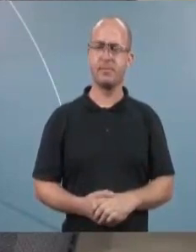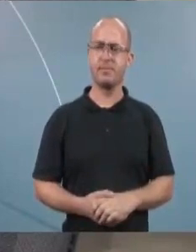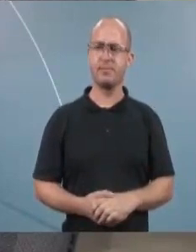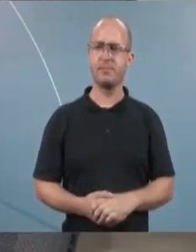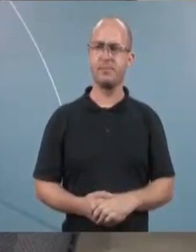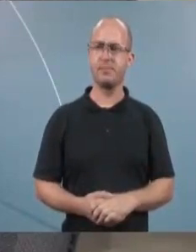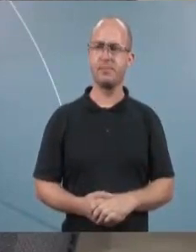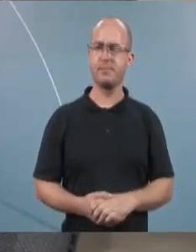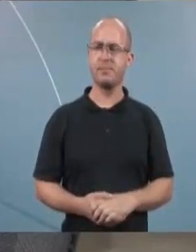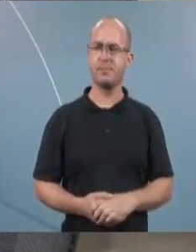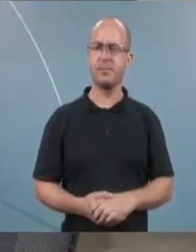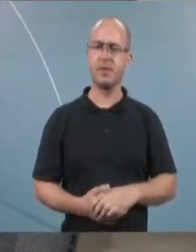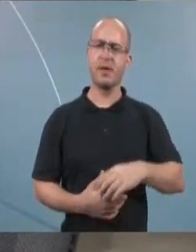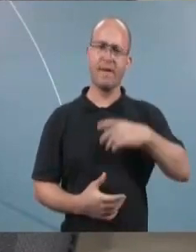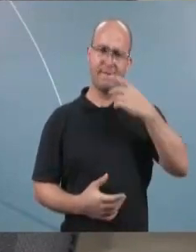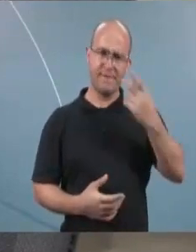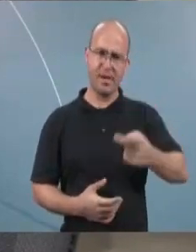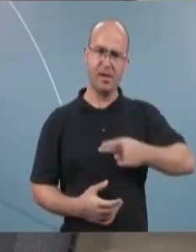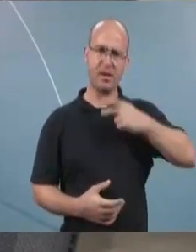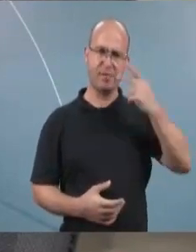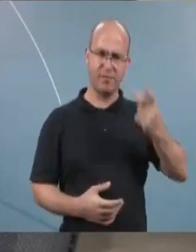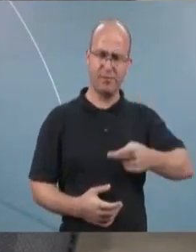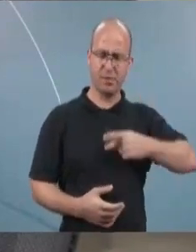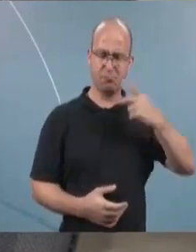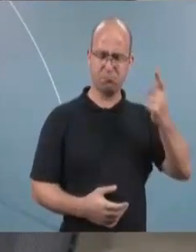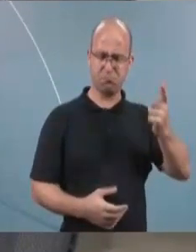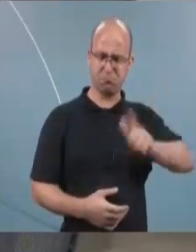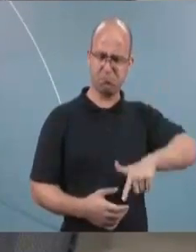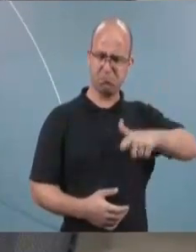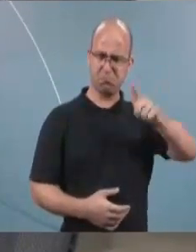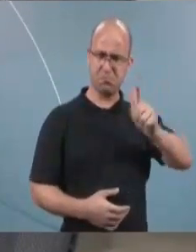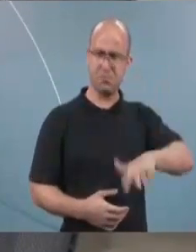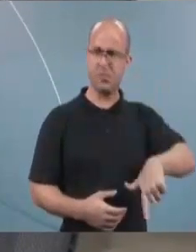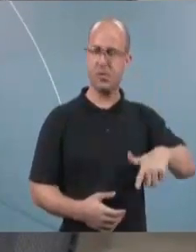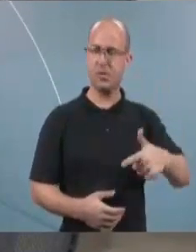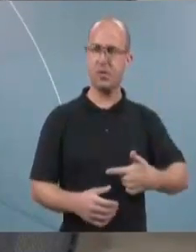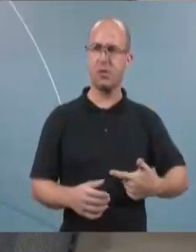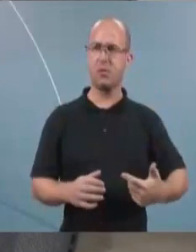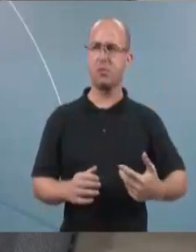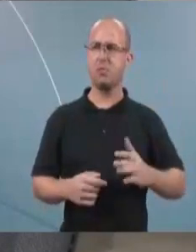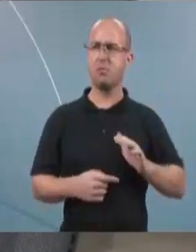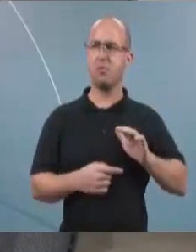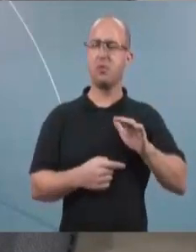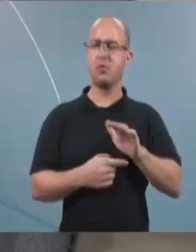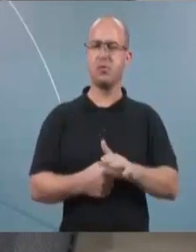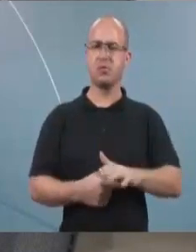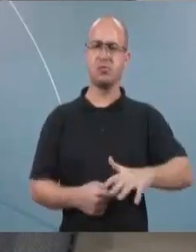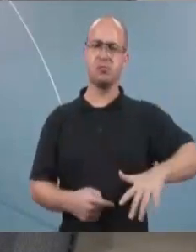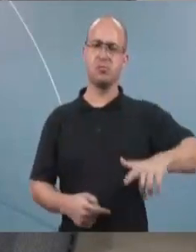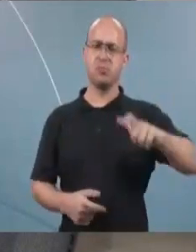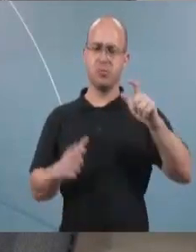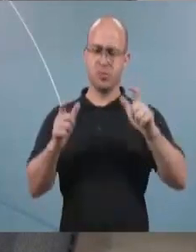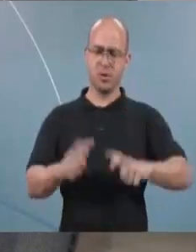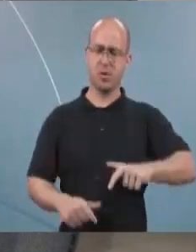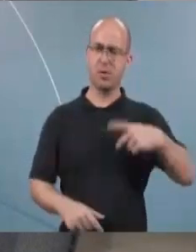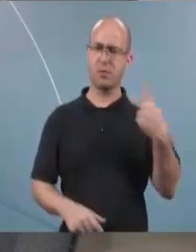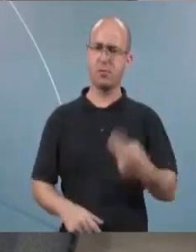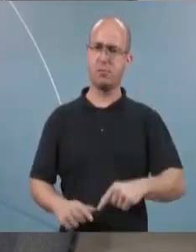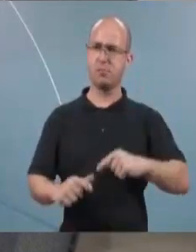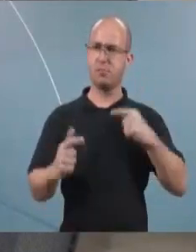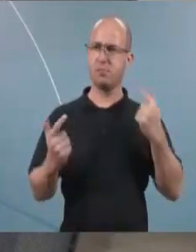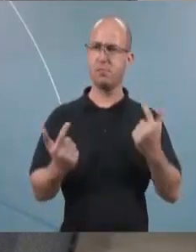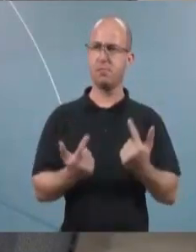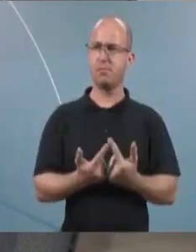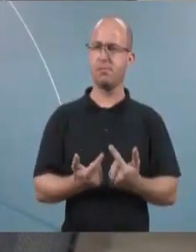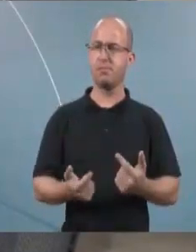mais e traz cada vez mais significativo o a nosso o nosso lugar aqui nessa Assembleia